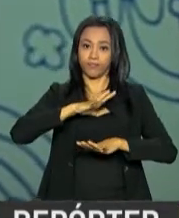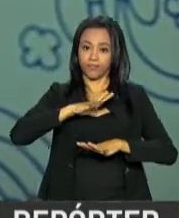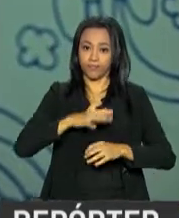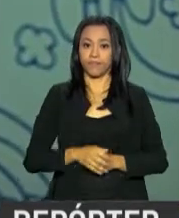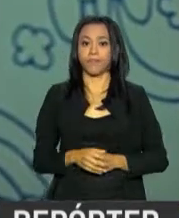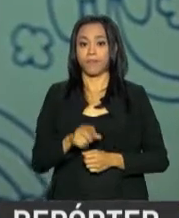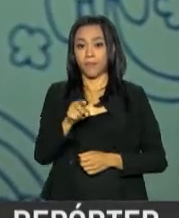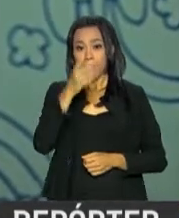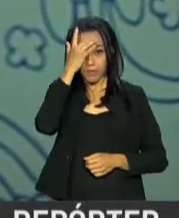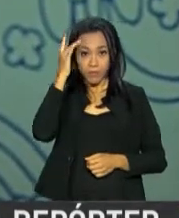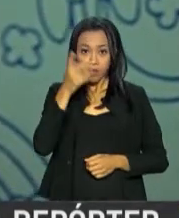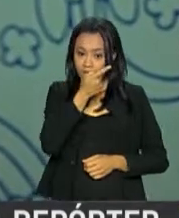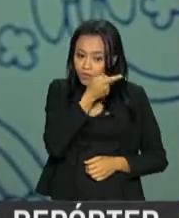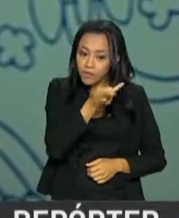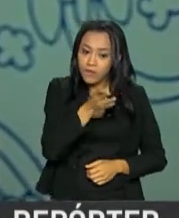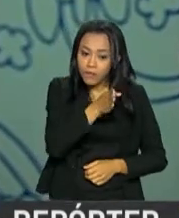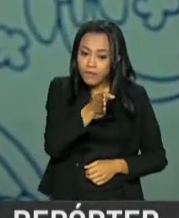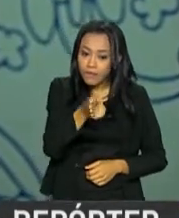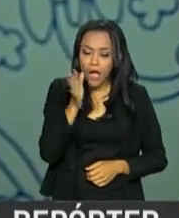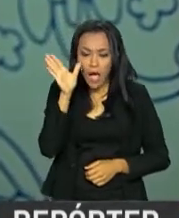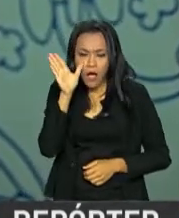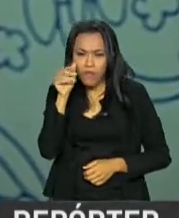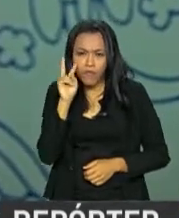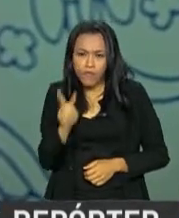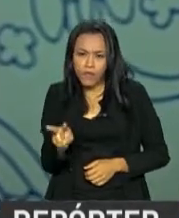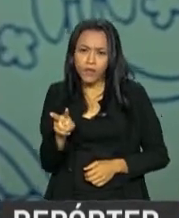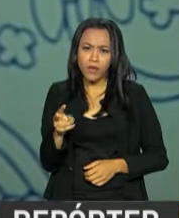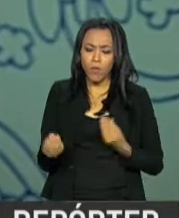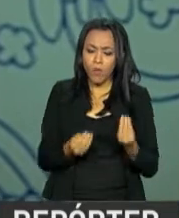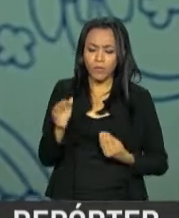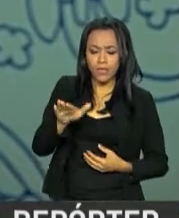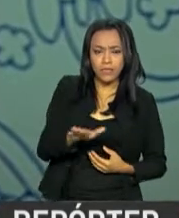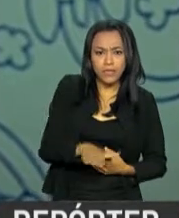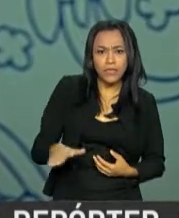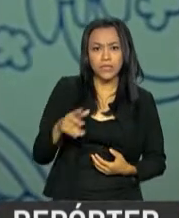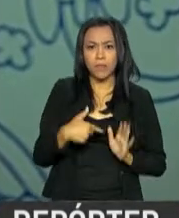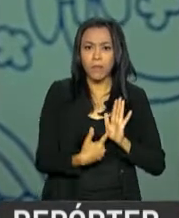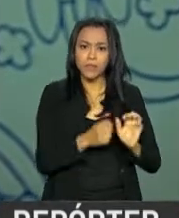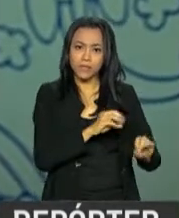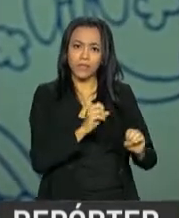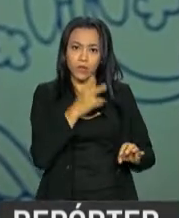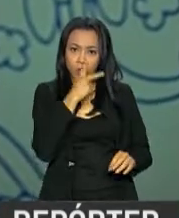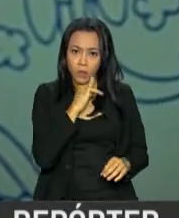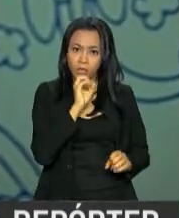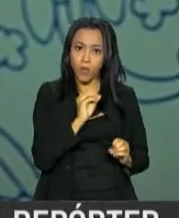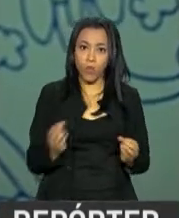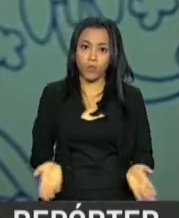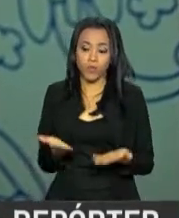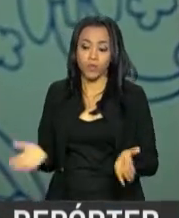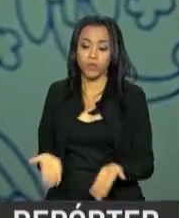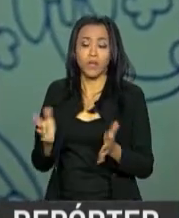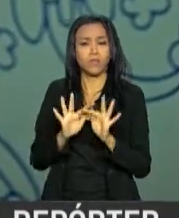acompanham o desenvolvimento das crianças, mostram aos pais a melhor maneira de estimular os seus filhos a partir de atos